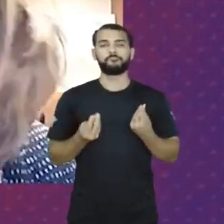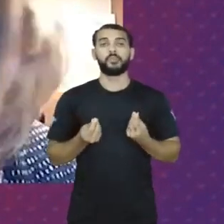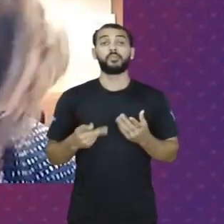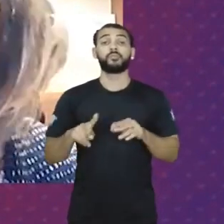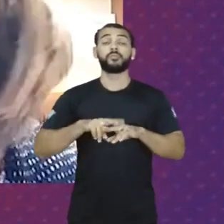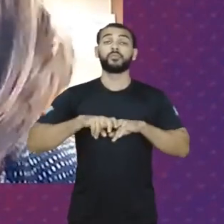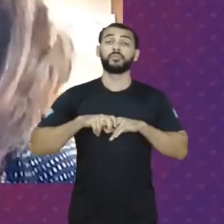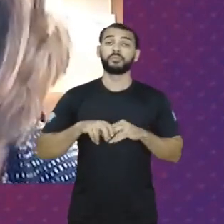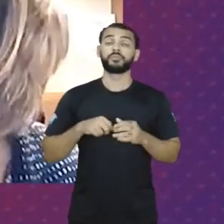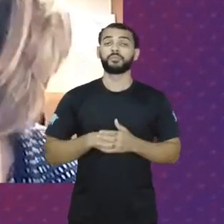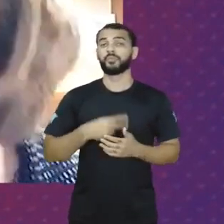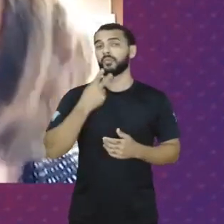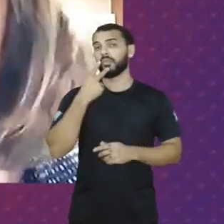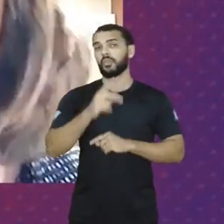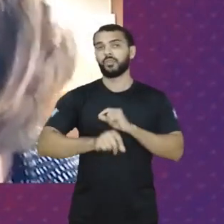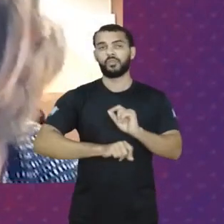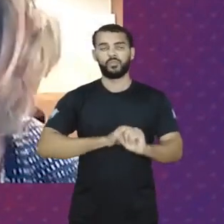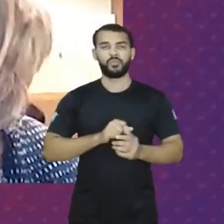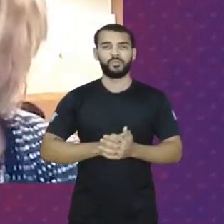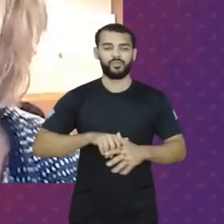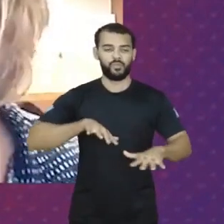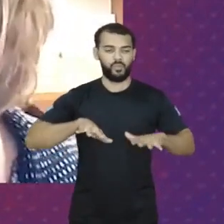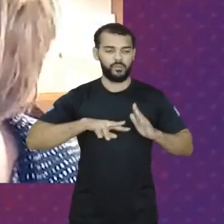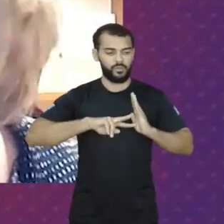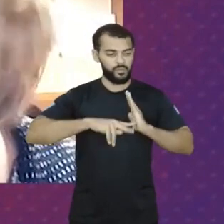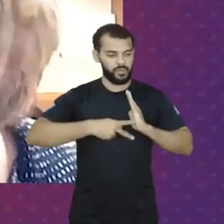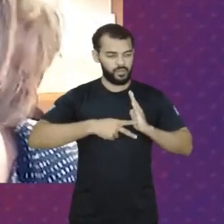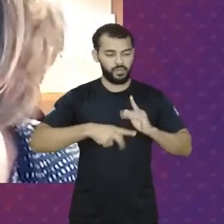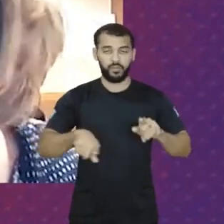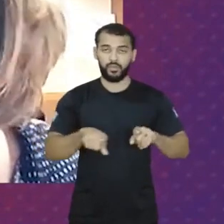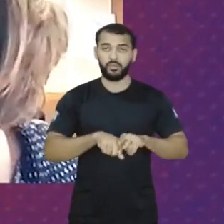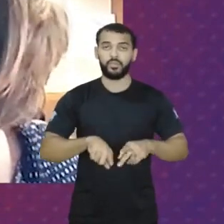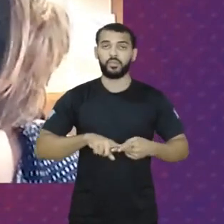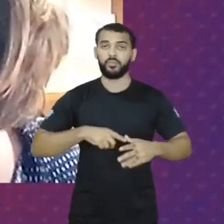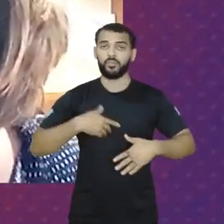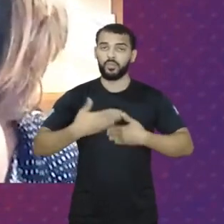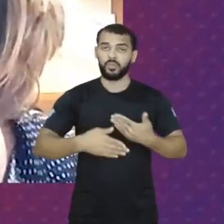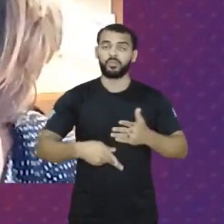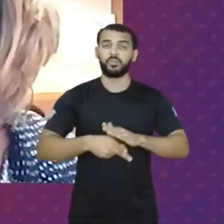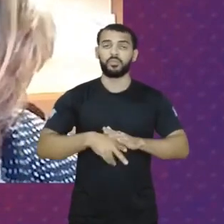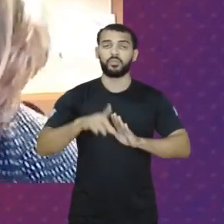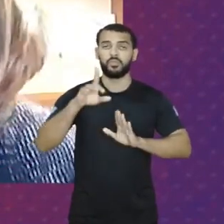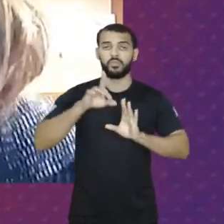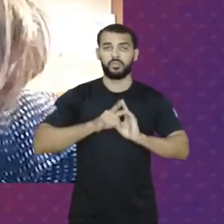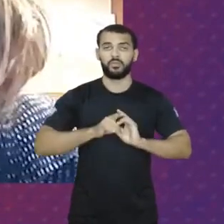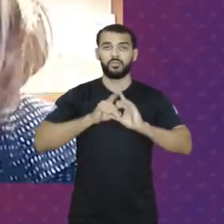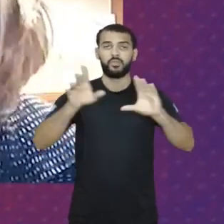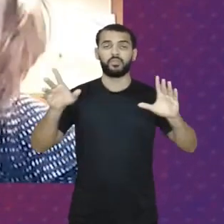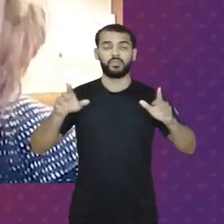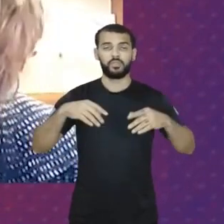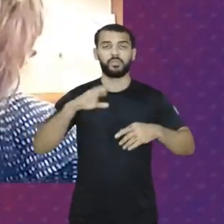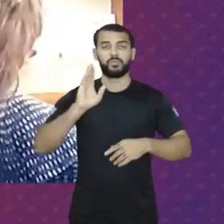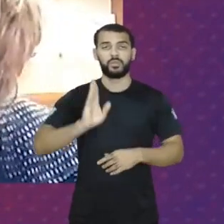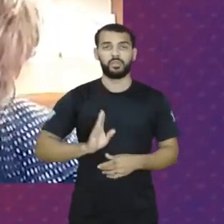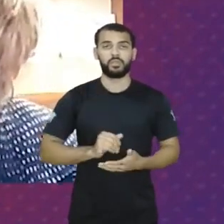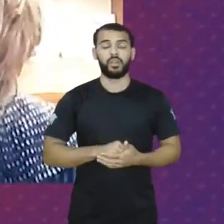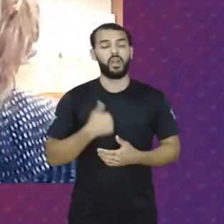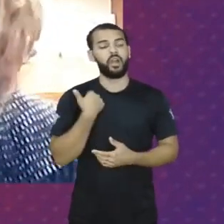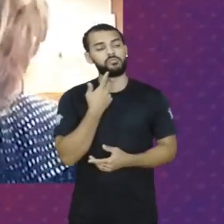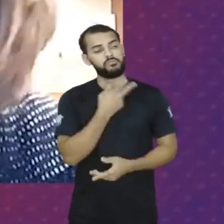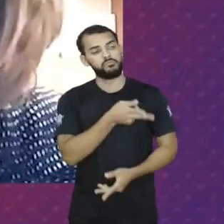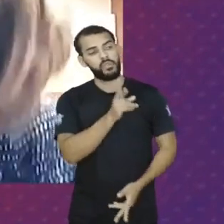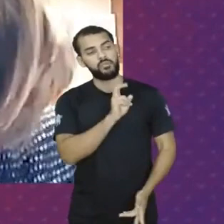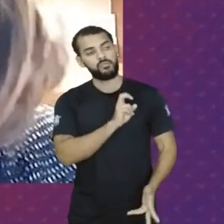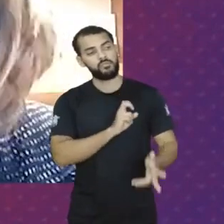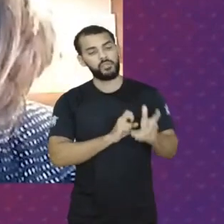construção muito importante em todo o processo da democracia brasileira, porque ali nós fomos identificando